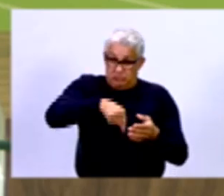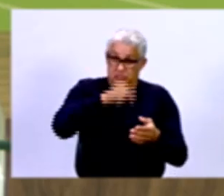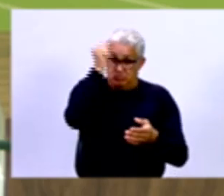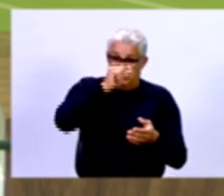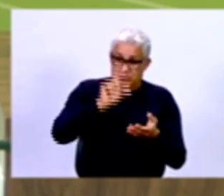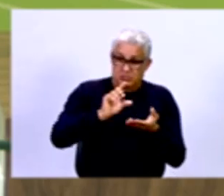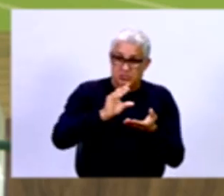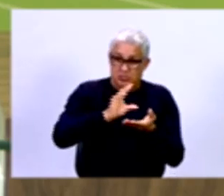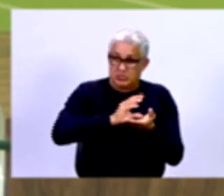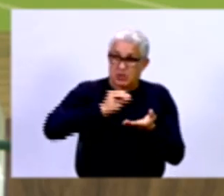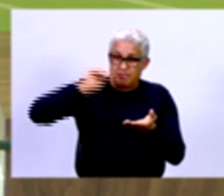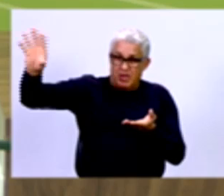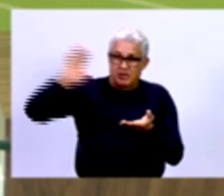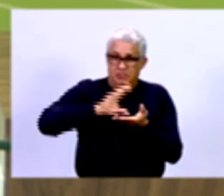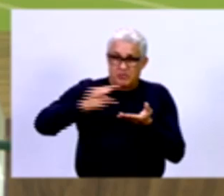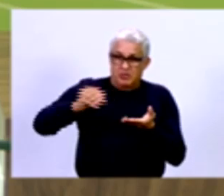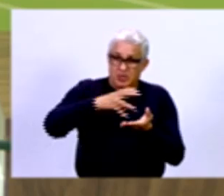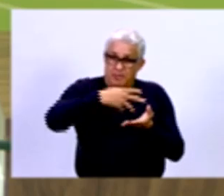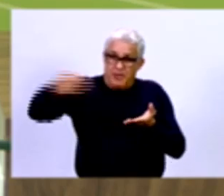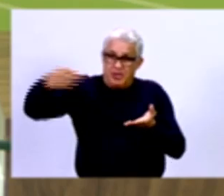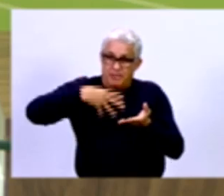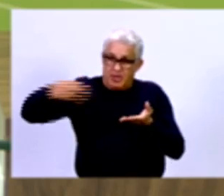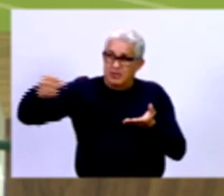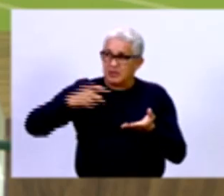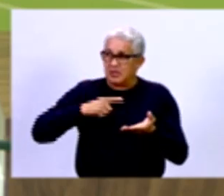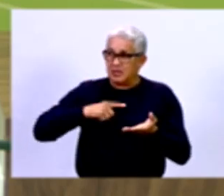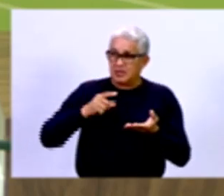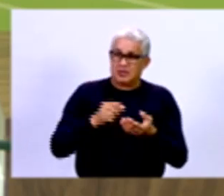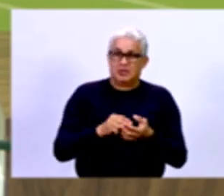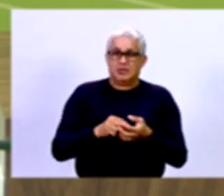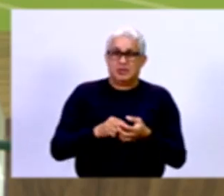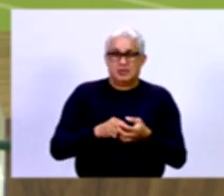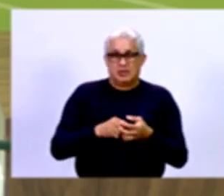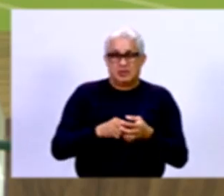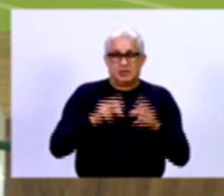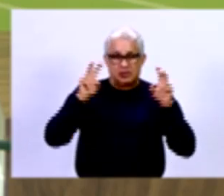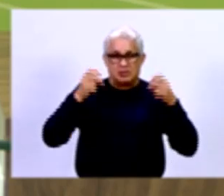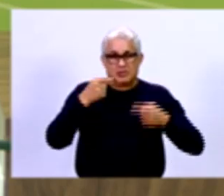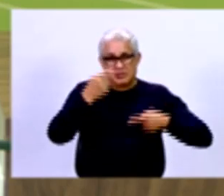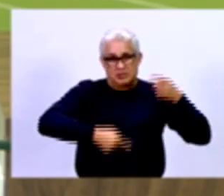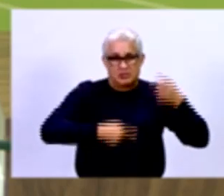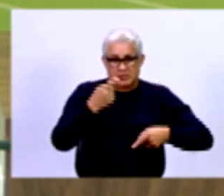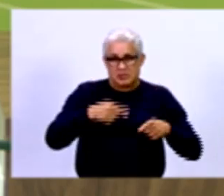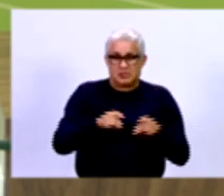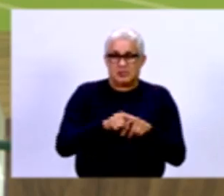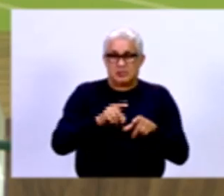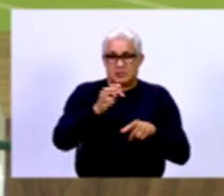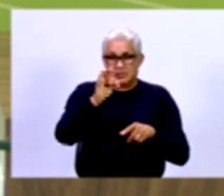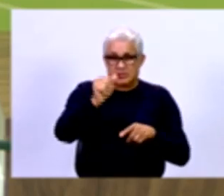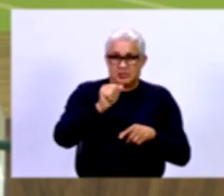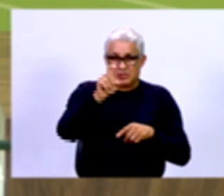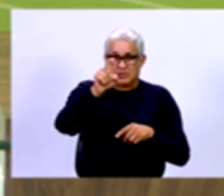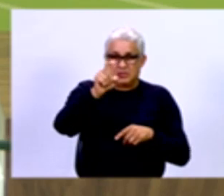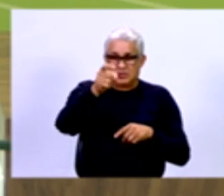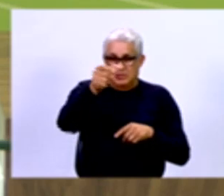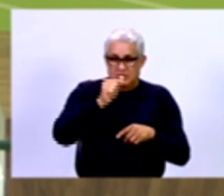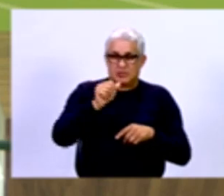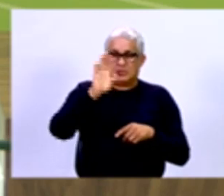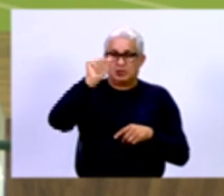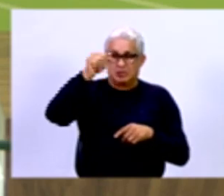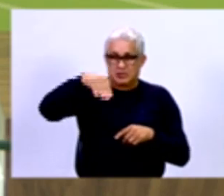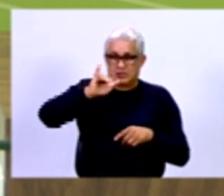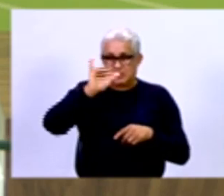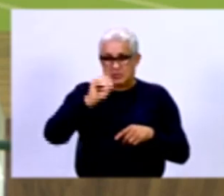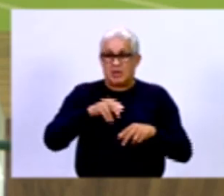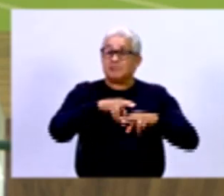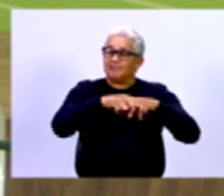dentro do Brasil. Isso tem tudo a ver com esse assunto que a gente está discutindo, influencia a questão da taxa de câmbio, parte dos capitais que foram embora é por